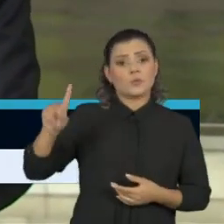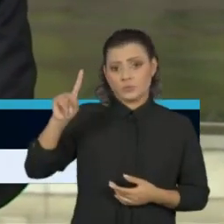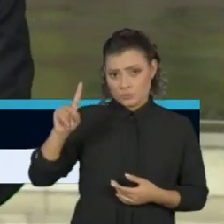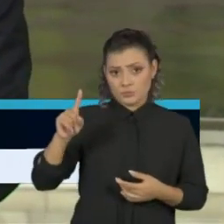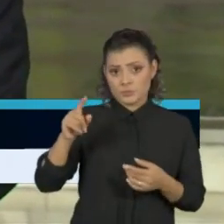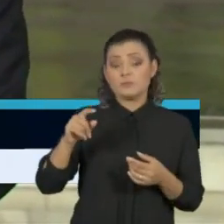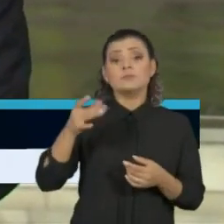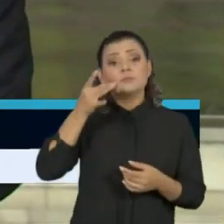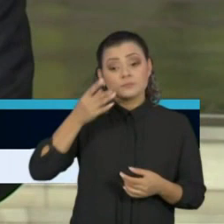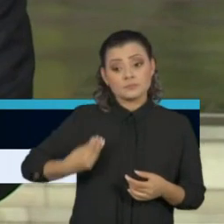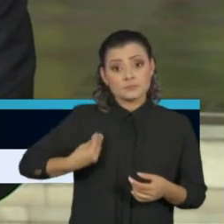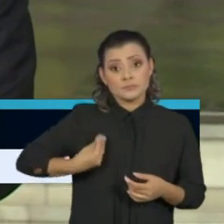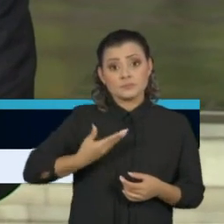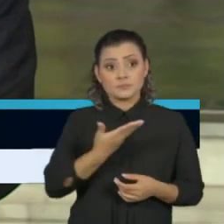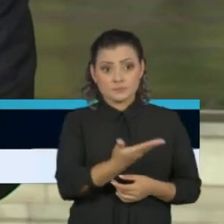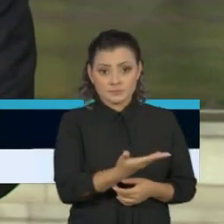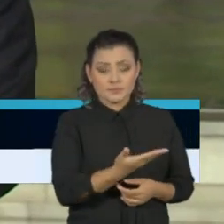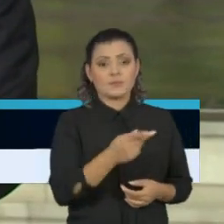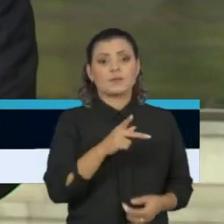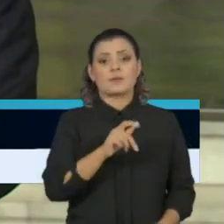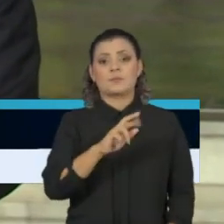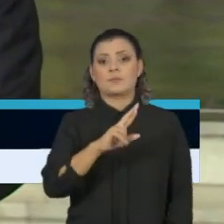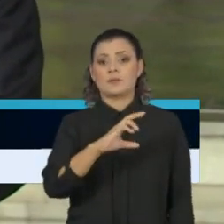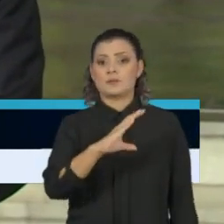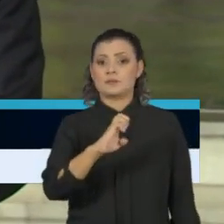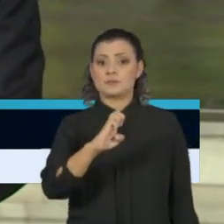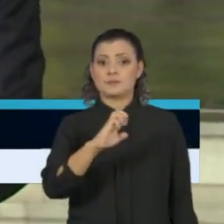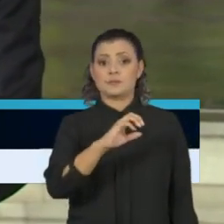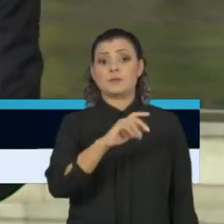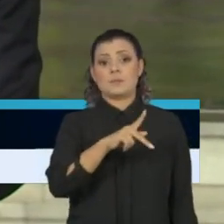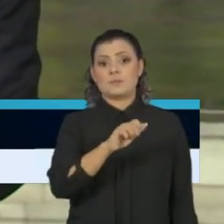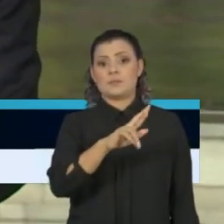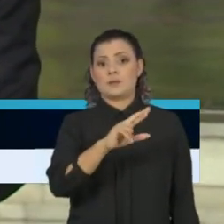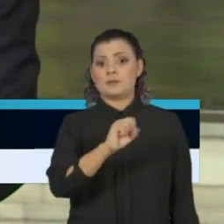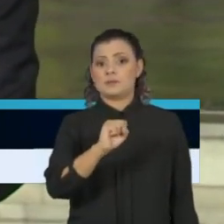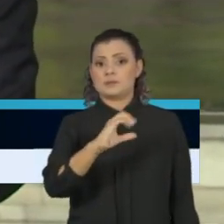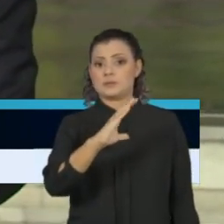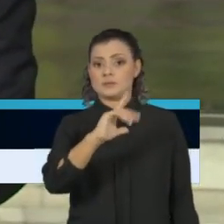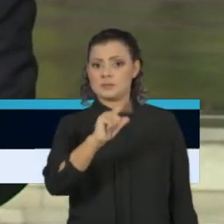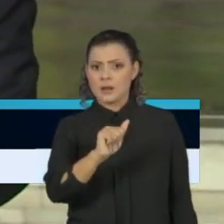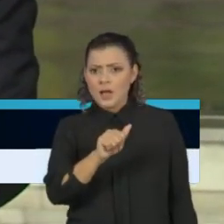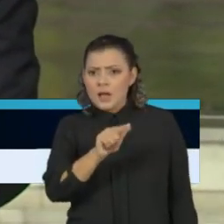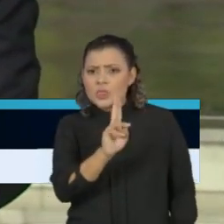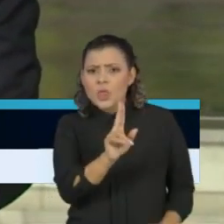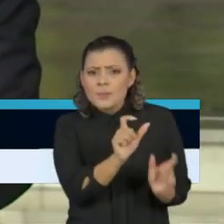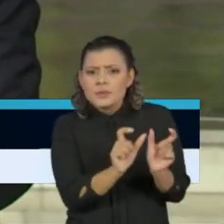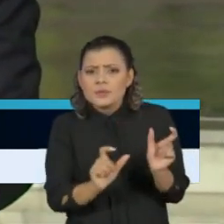presencial, da jornalista Priscila Doroski, estou pronunciando corretamente?